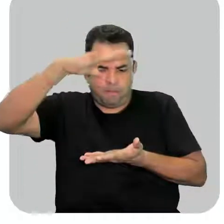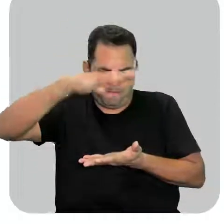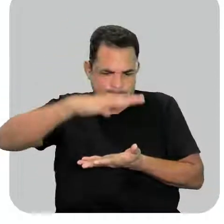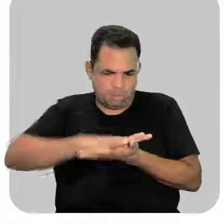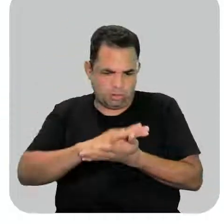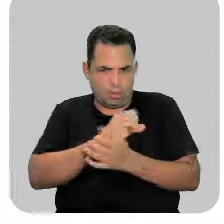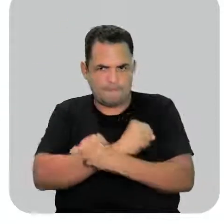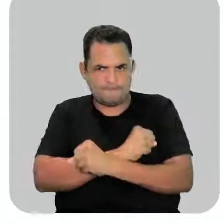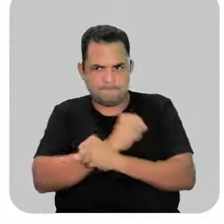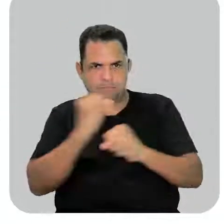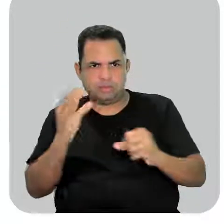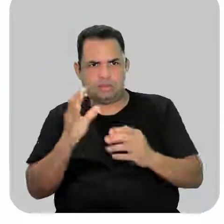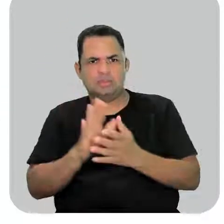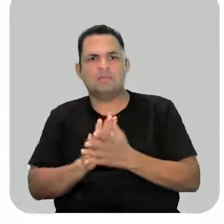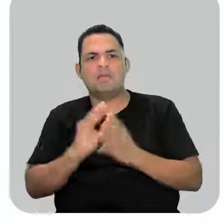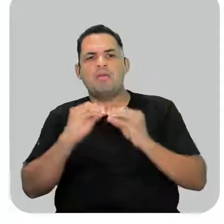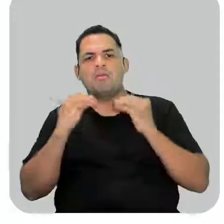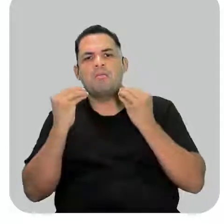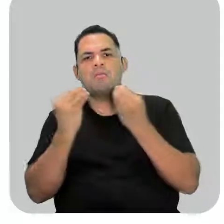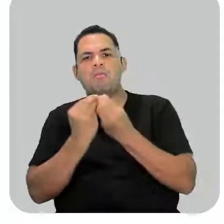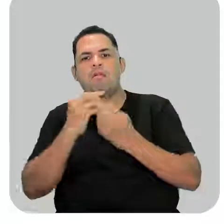de nitrogênio,